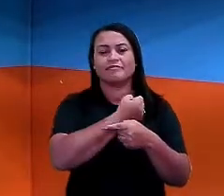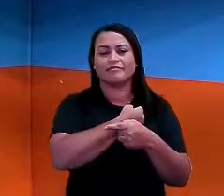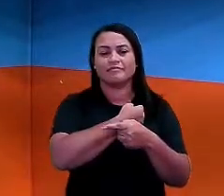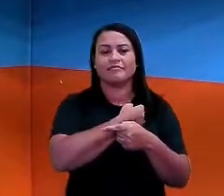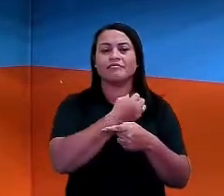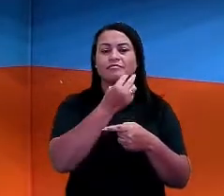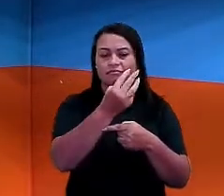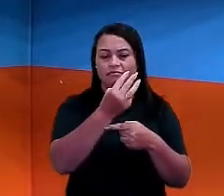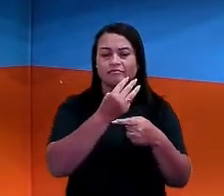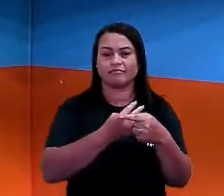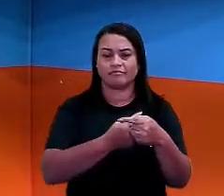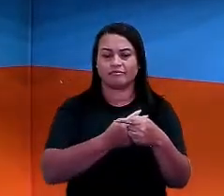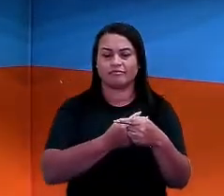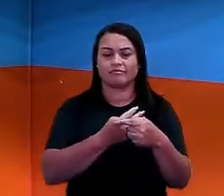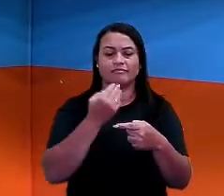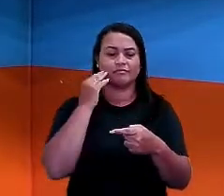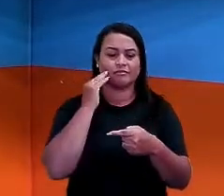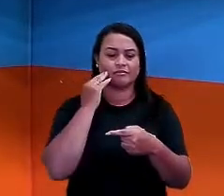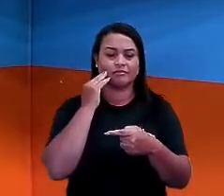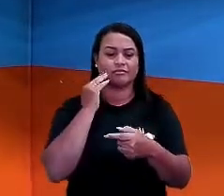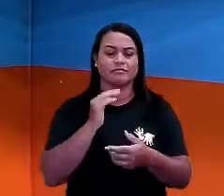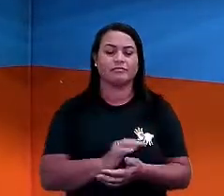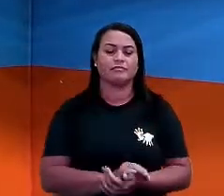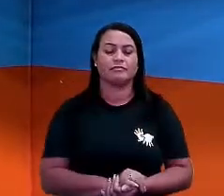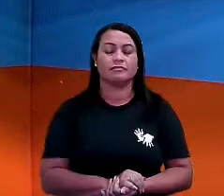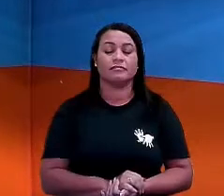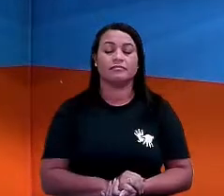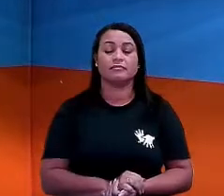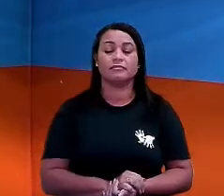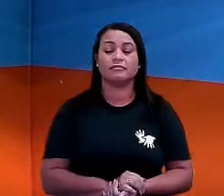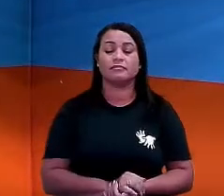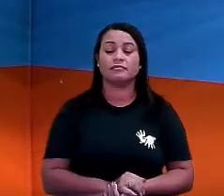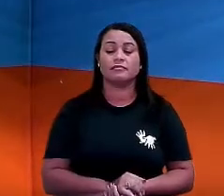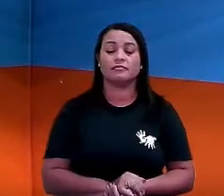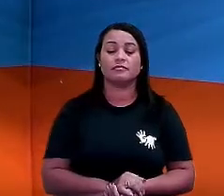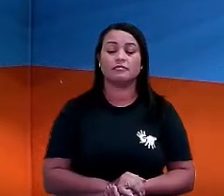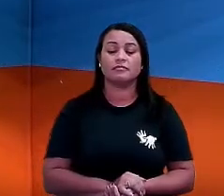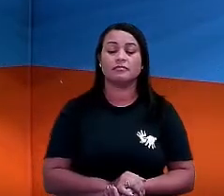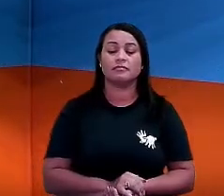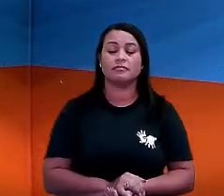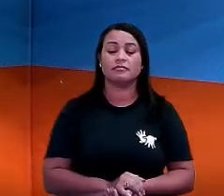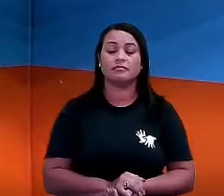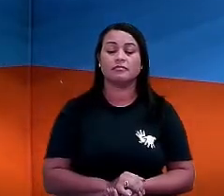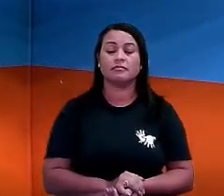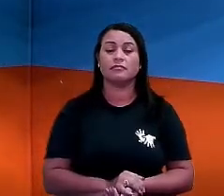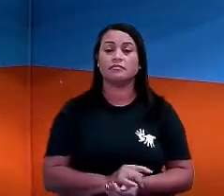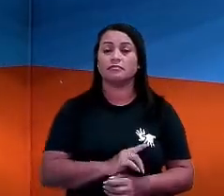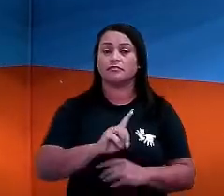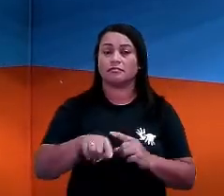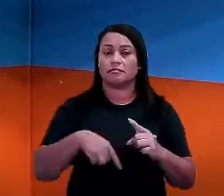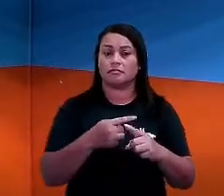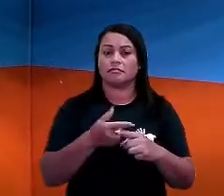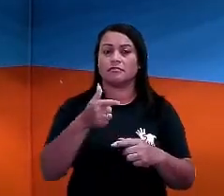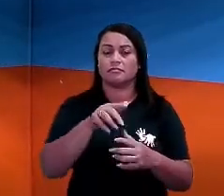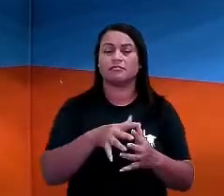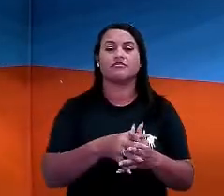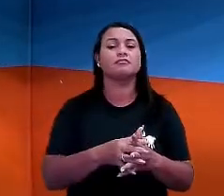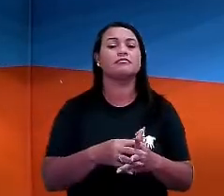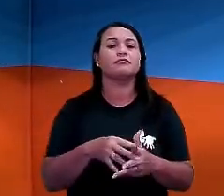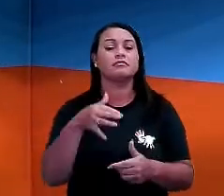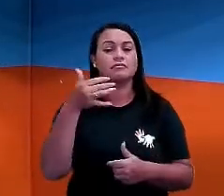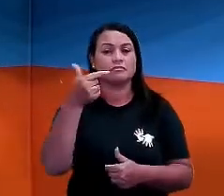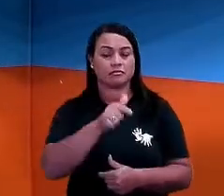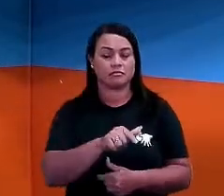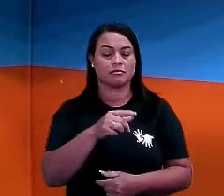dividir embaixo por 4, tá certo? E aí, vou multiplicar de novo, tá